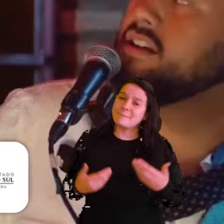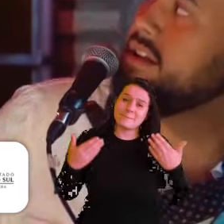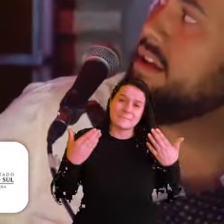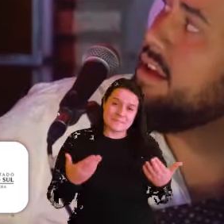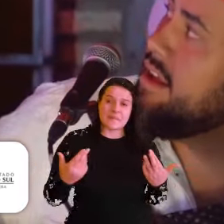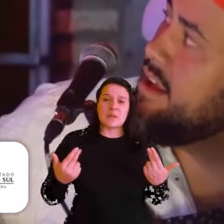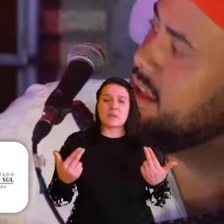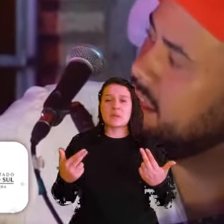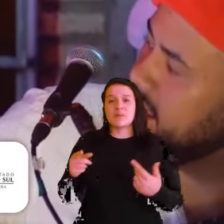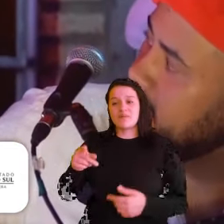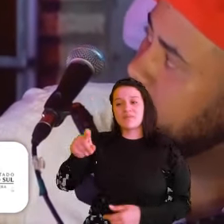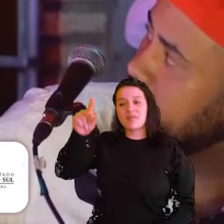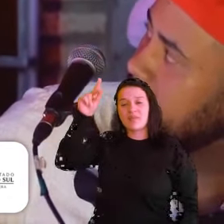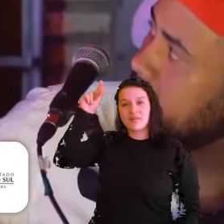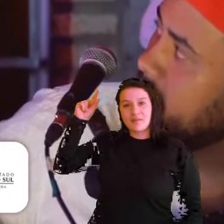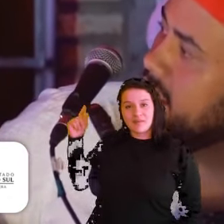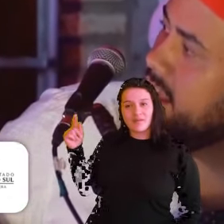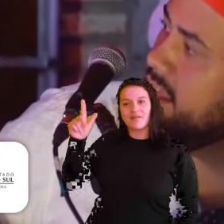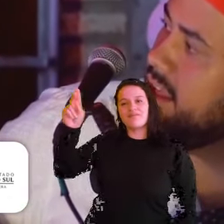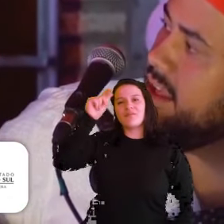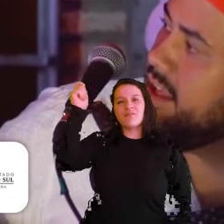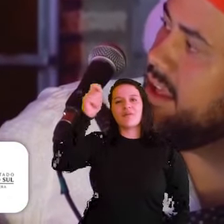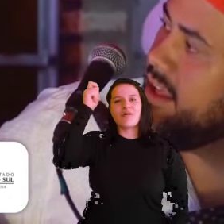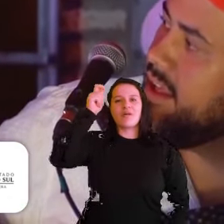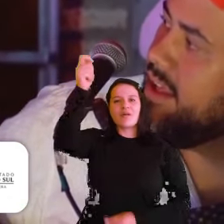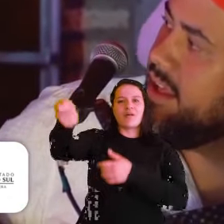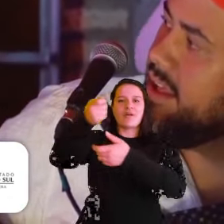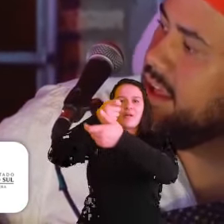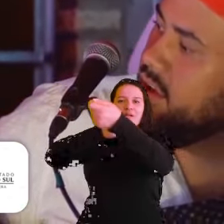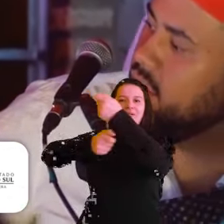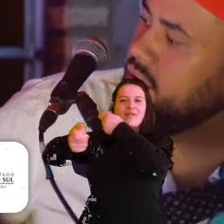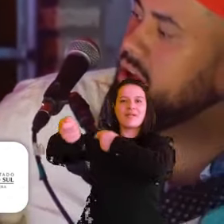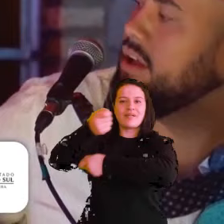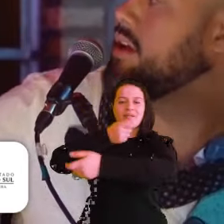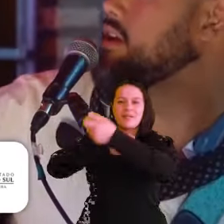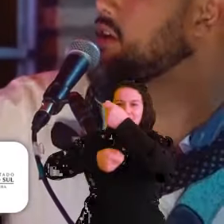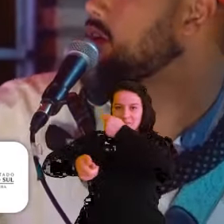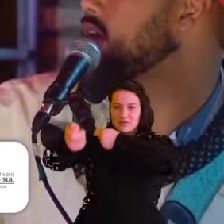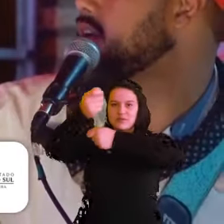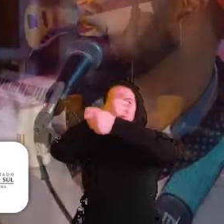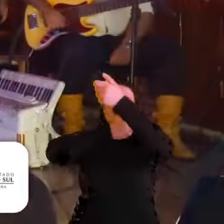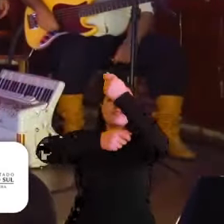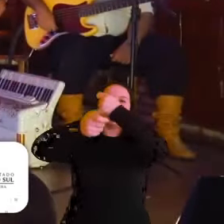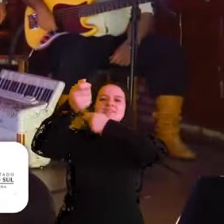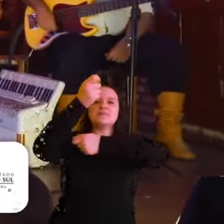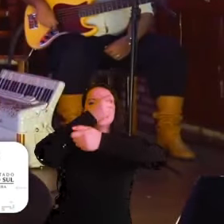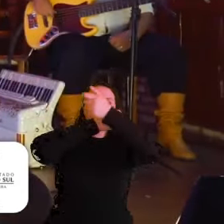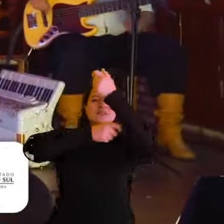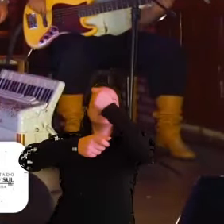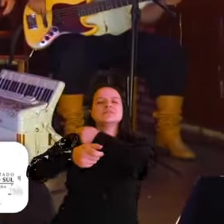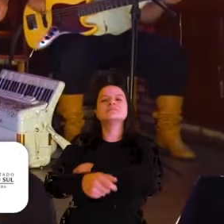fim. É mais uma do tempo do canhoto velho, pra quem vive nos rodeios, em Forquilhado.